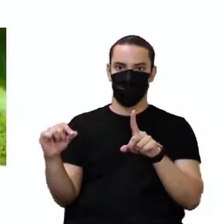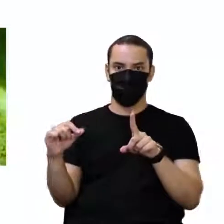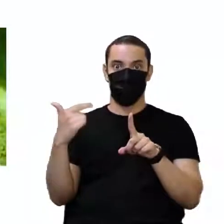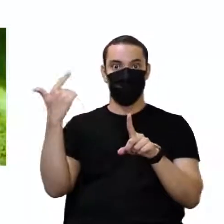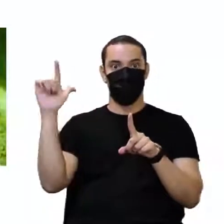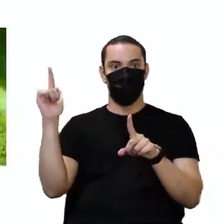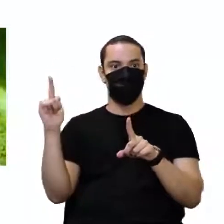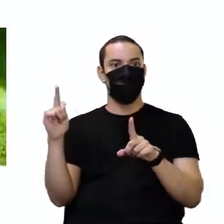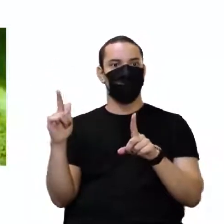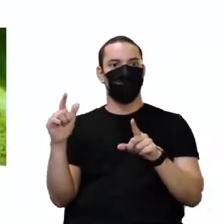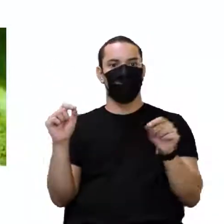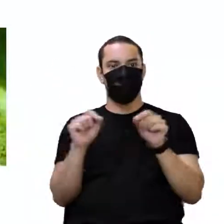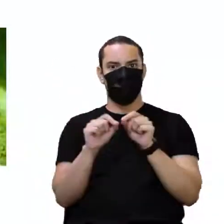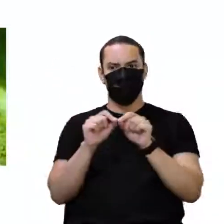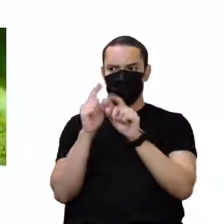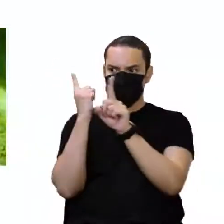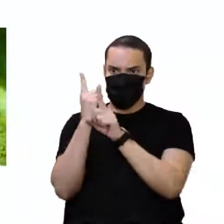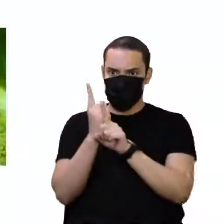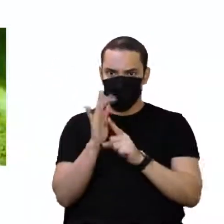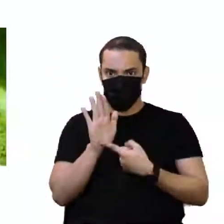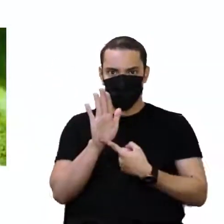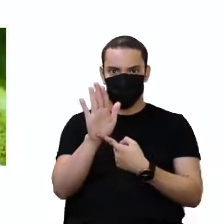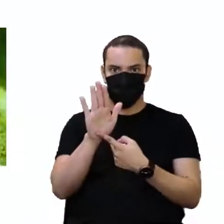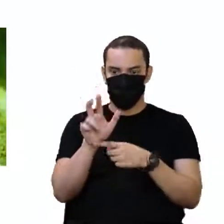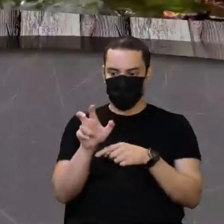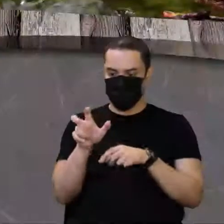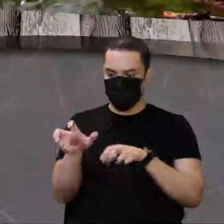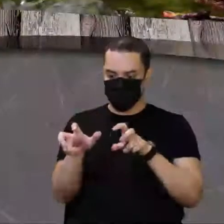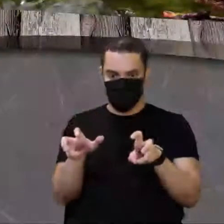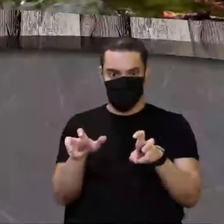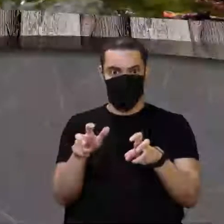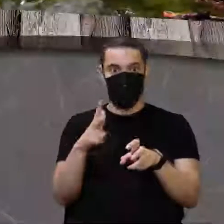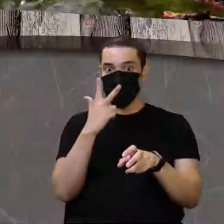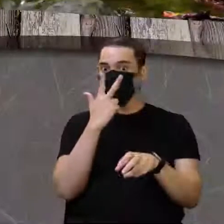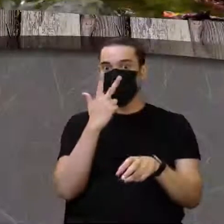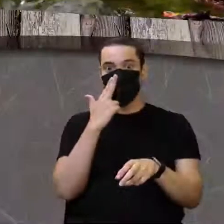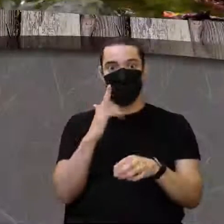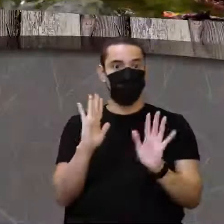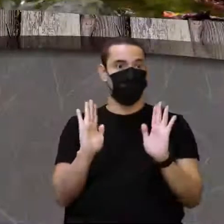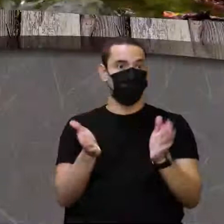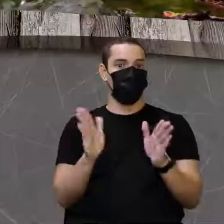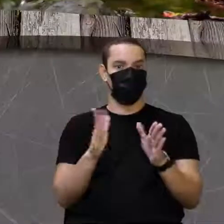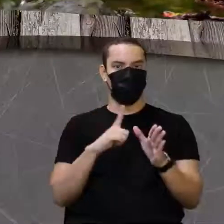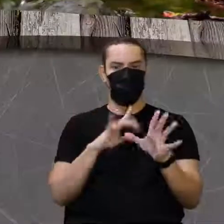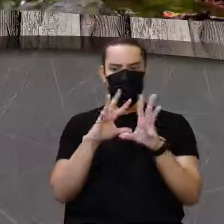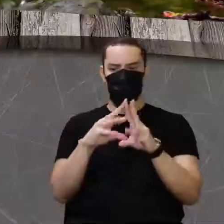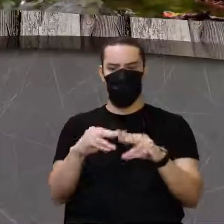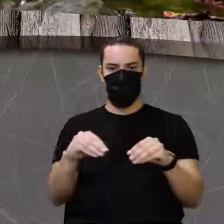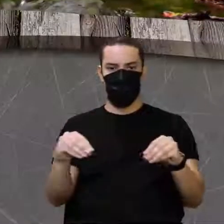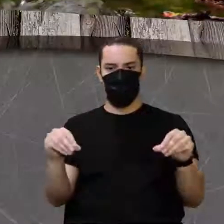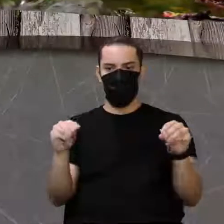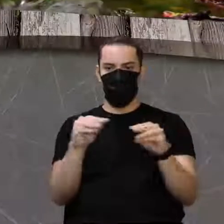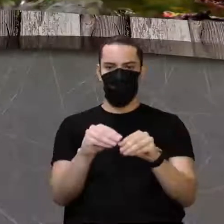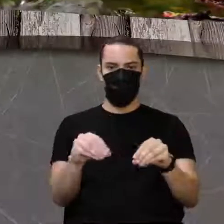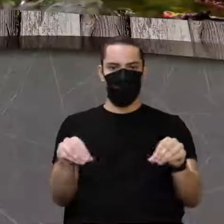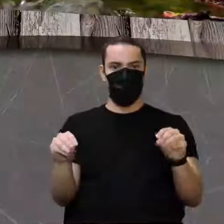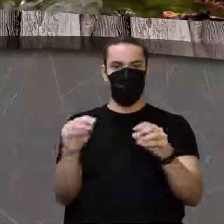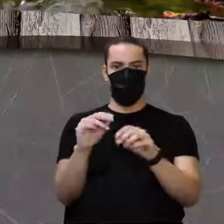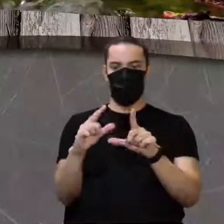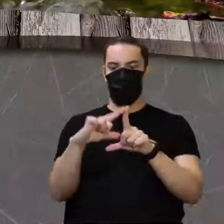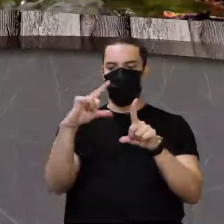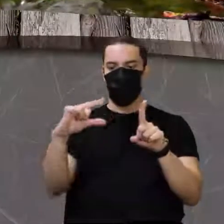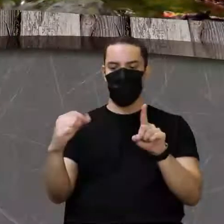outro inseto que eu mostrei, identifiquei as garras para vocês? Parecia uma folha seca já, né? Que serviu já de algum alimento para outro